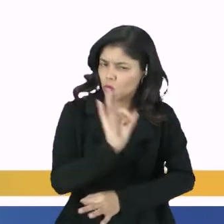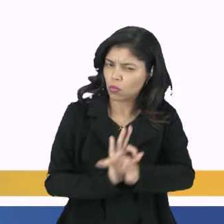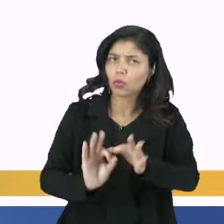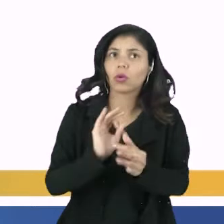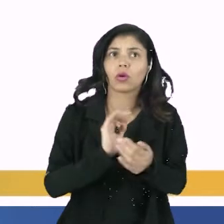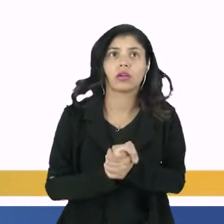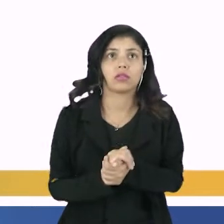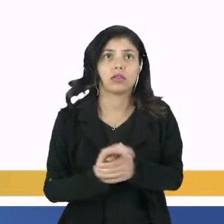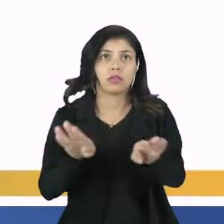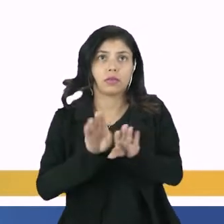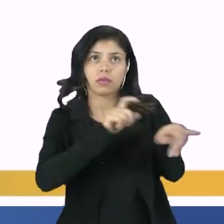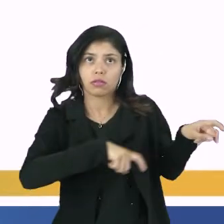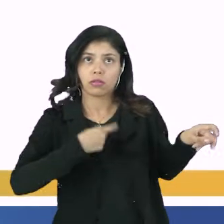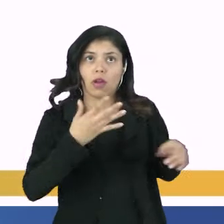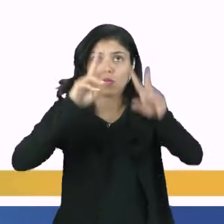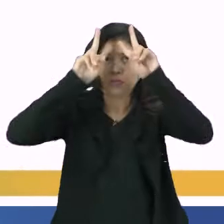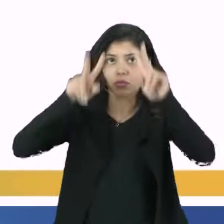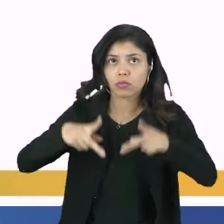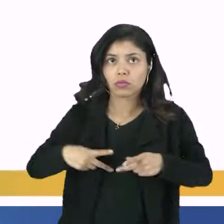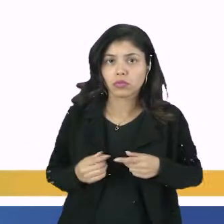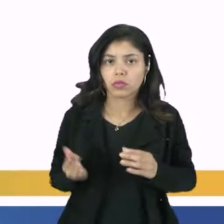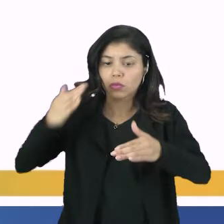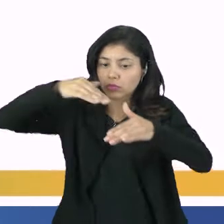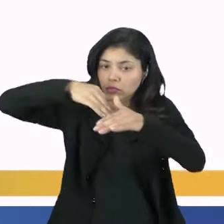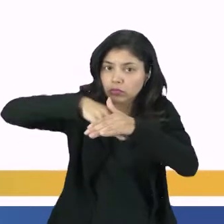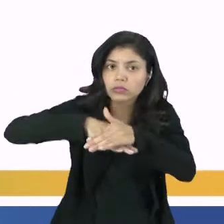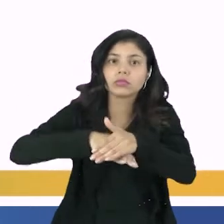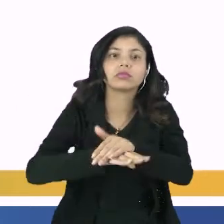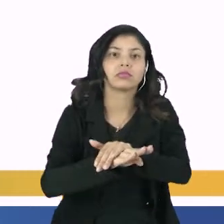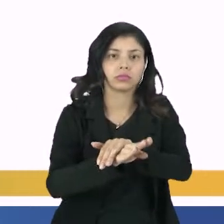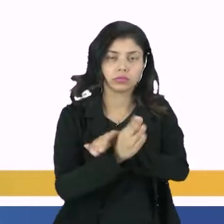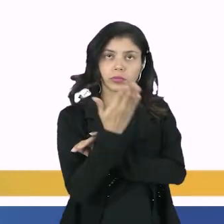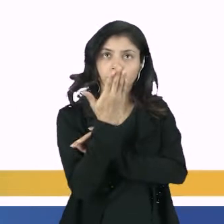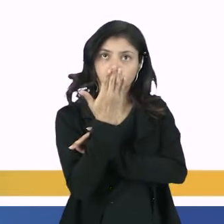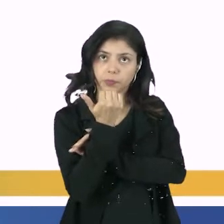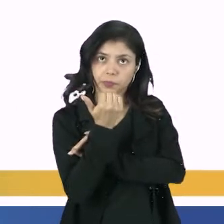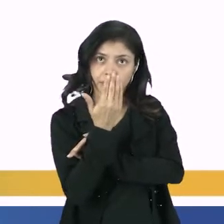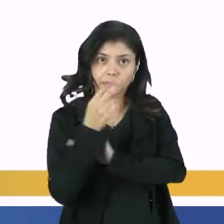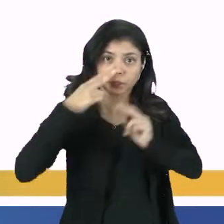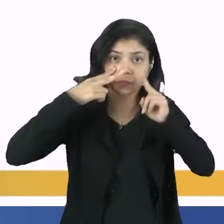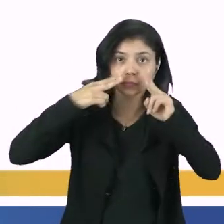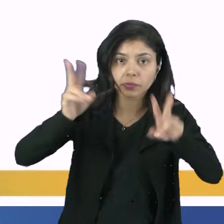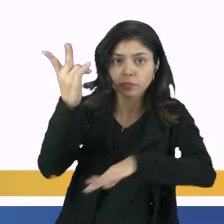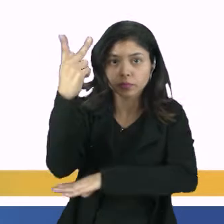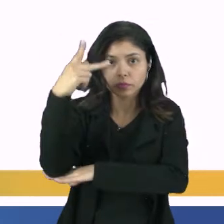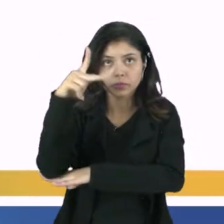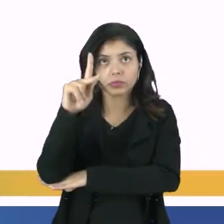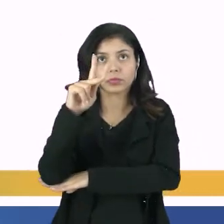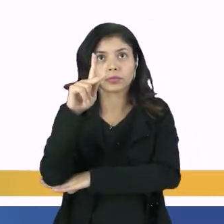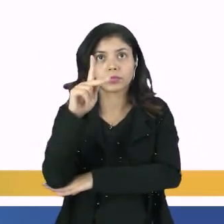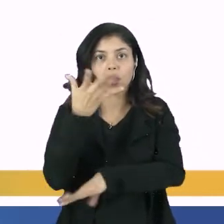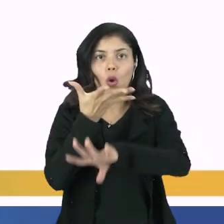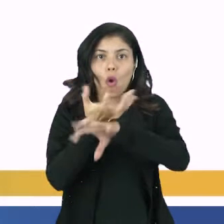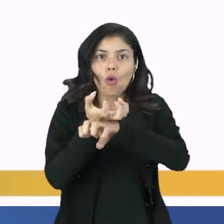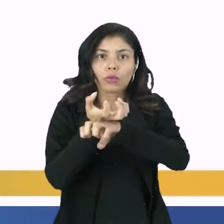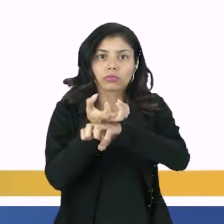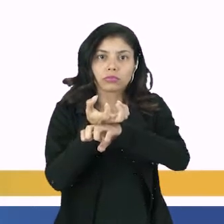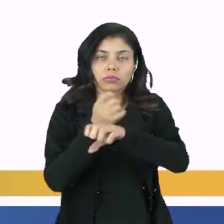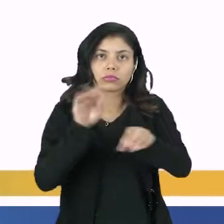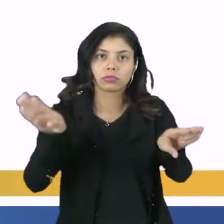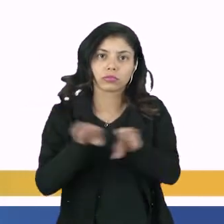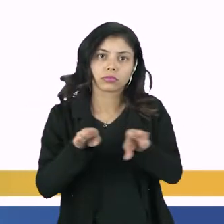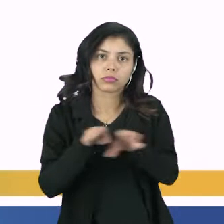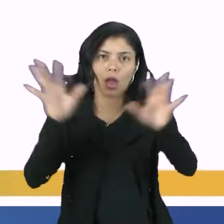agricultura, os homens no Neolítico passaram a armazenar alimentos visando os períodos de seca ou também